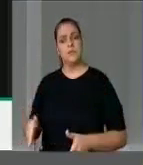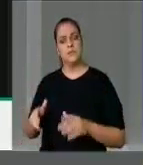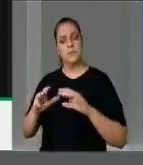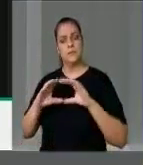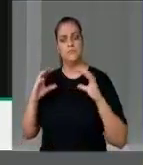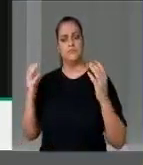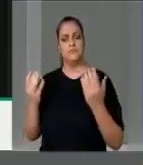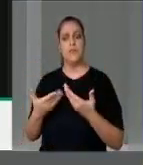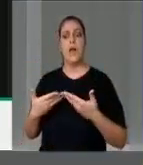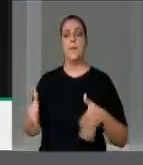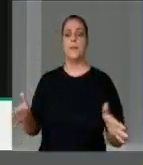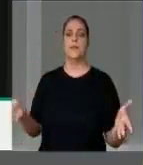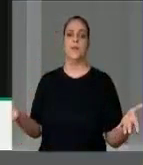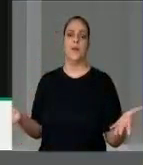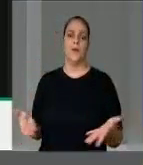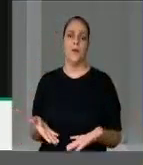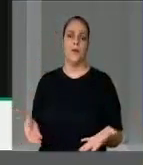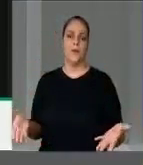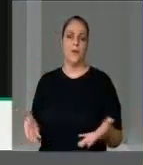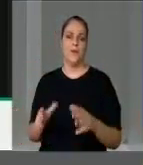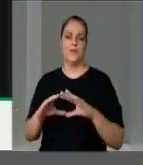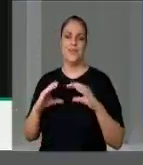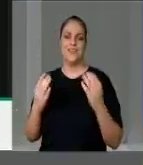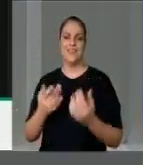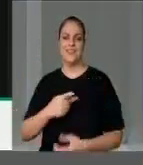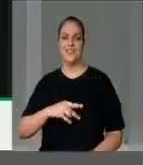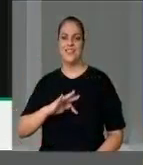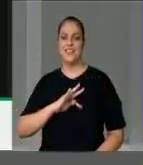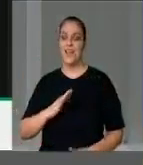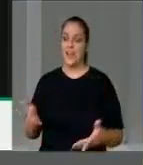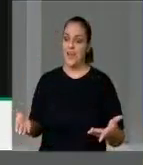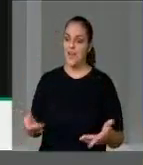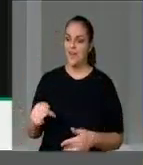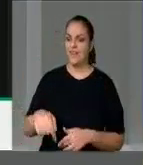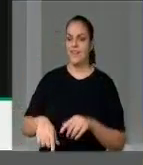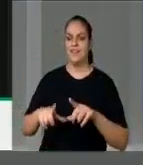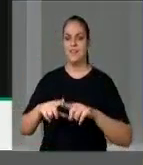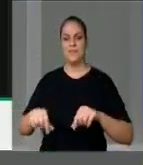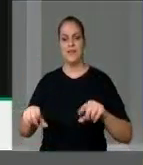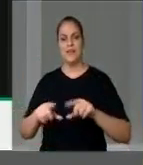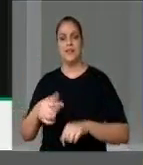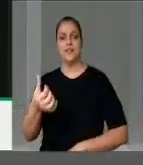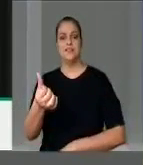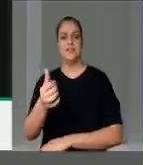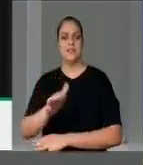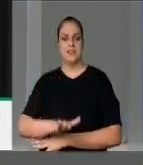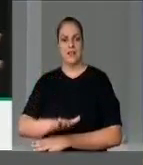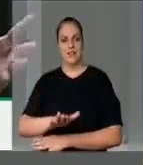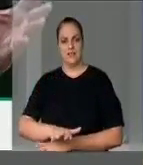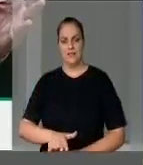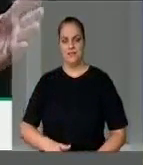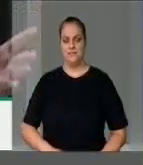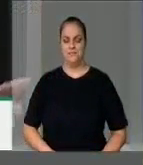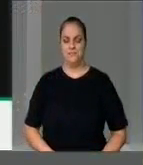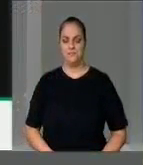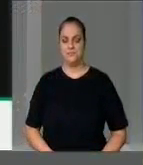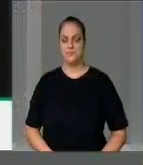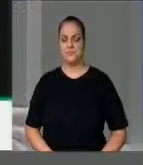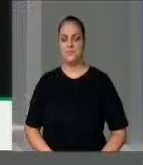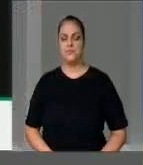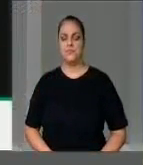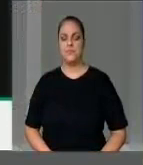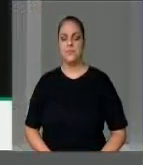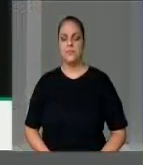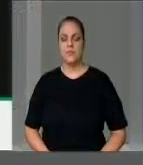que vai acontecer hoje, aqui em Brasília, às 18 horas. O partido vem de um processo